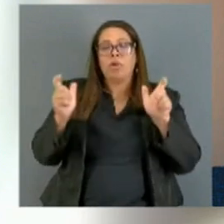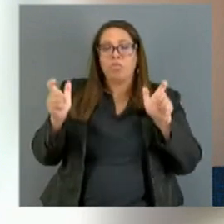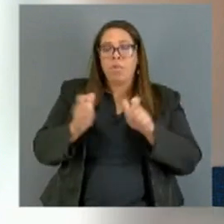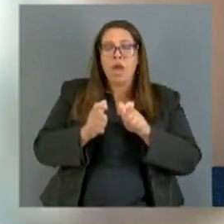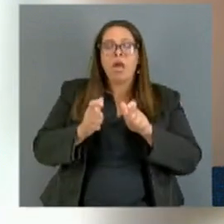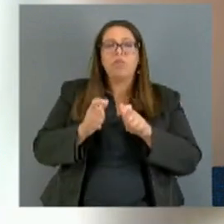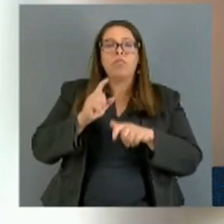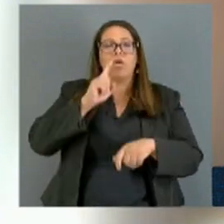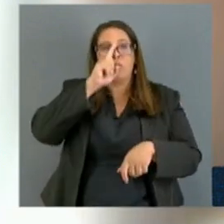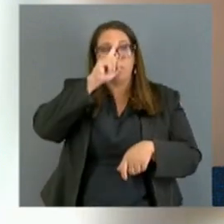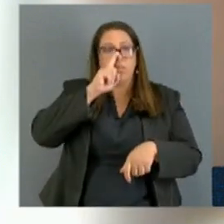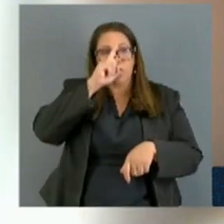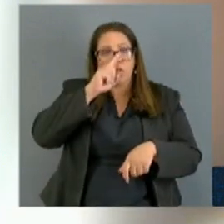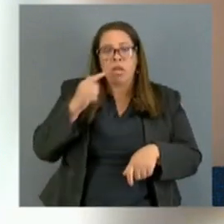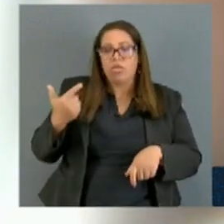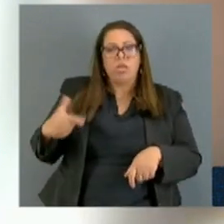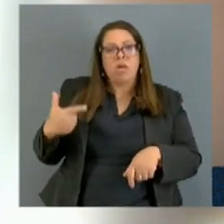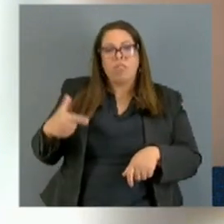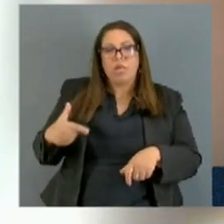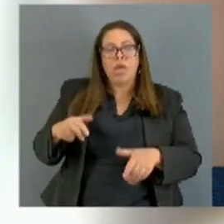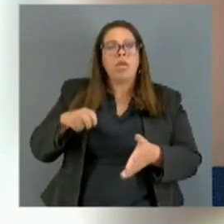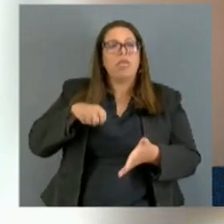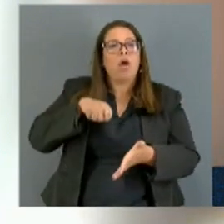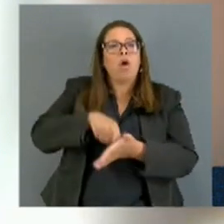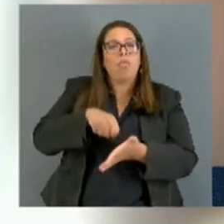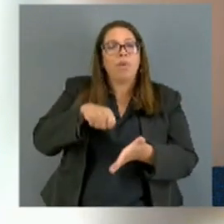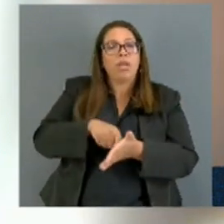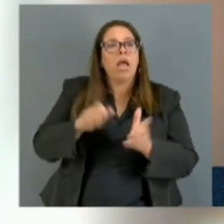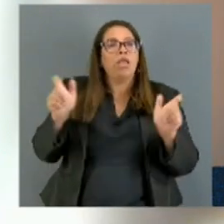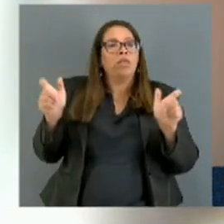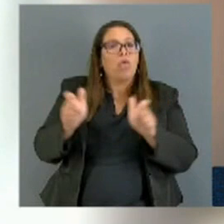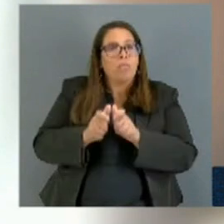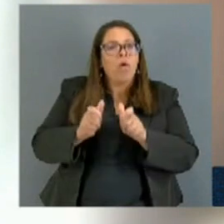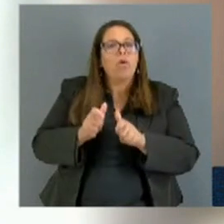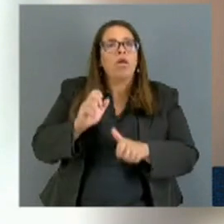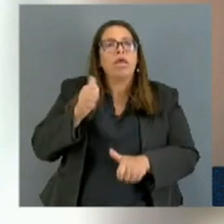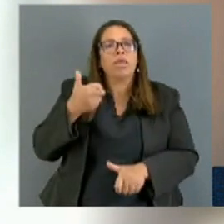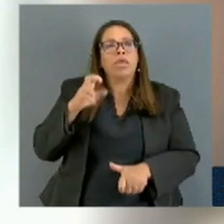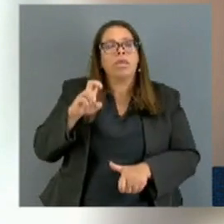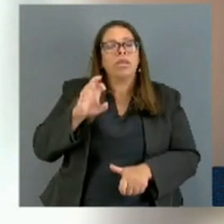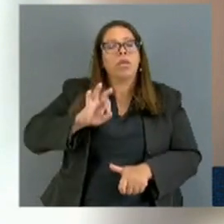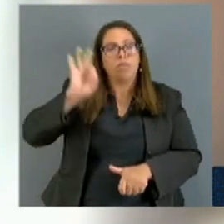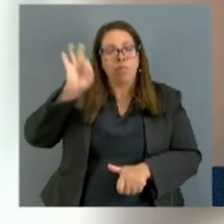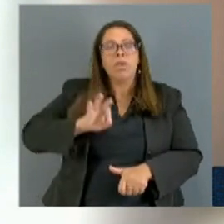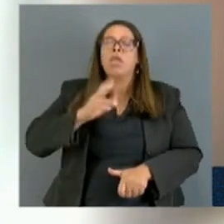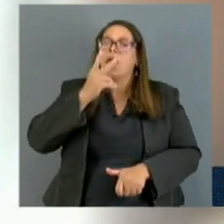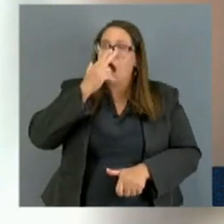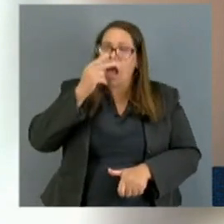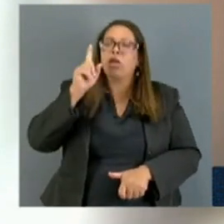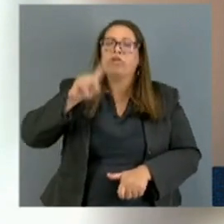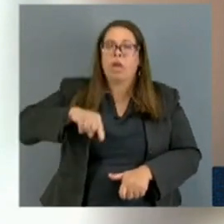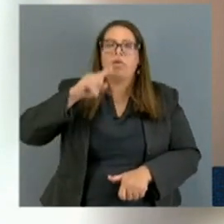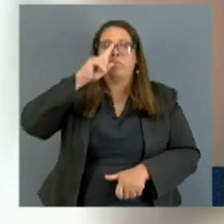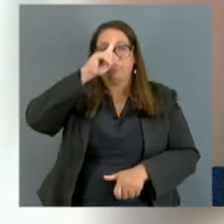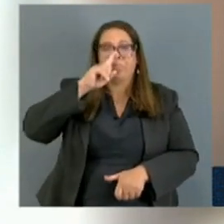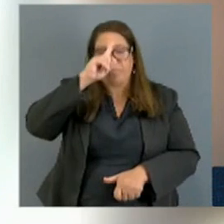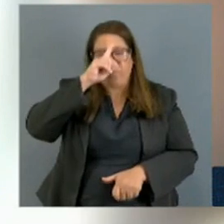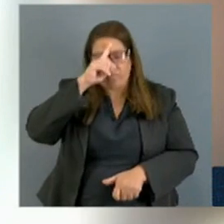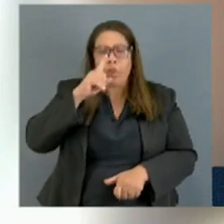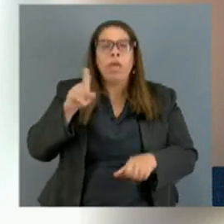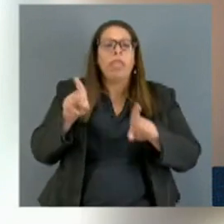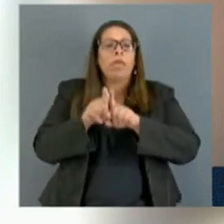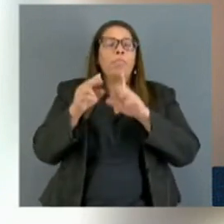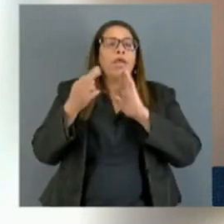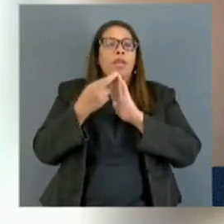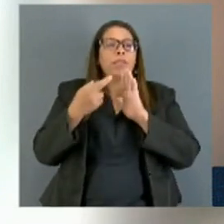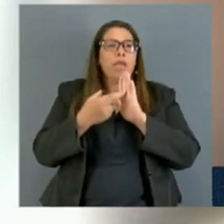ou seja, sem grandes obrigações. Apenas de 5% a 15% seriam consideradas de alto risco. Nessa porcentagem, os custos regulatórios extras